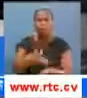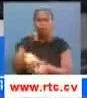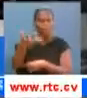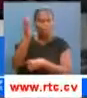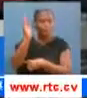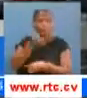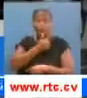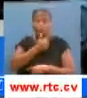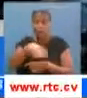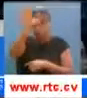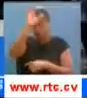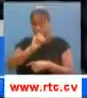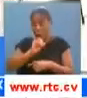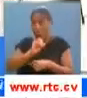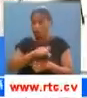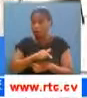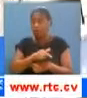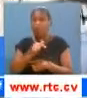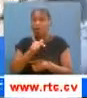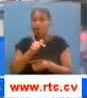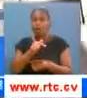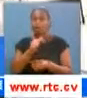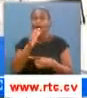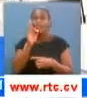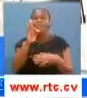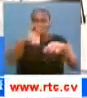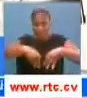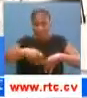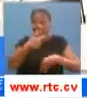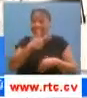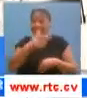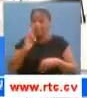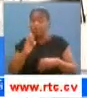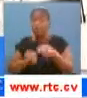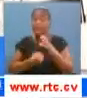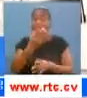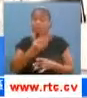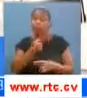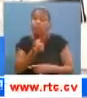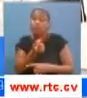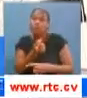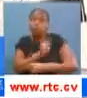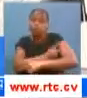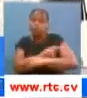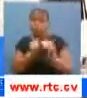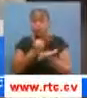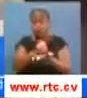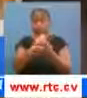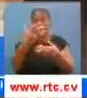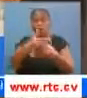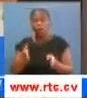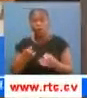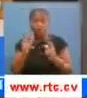medidas legislativas do Governo, como o fim do Trust Fund e a criação de fundos soberanos de apoio ao setor privado e